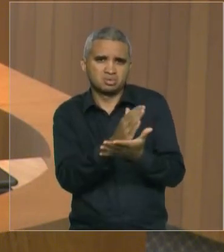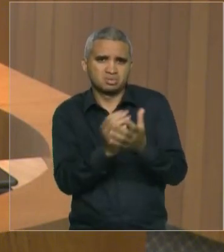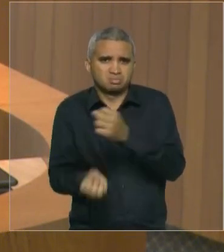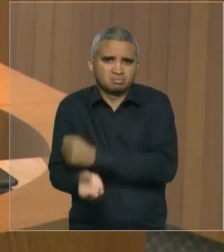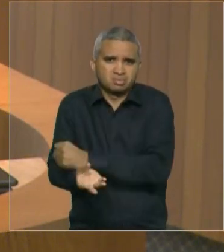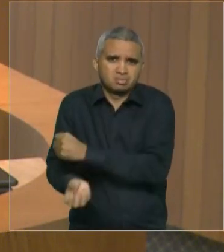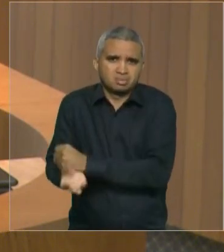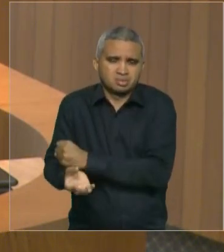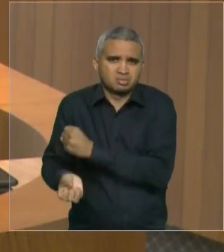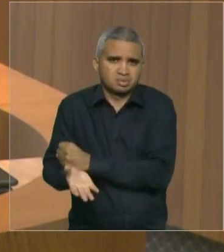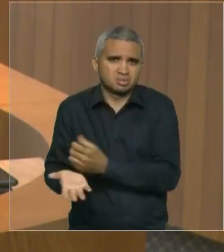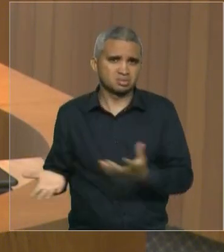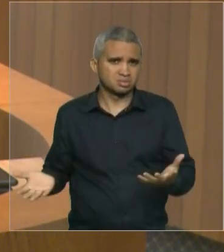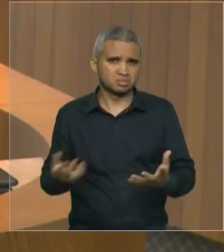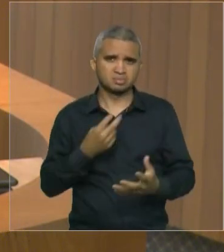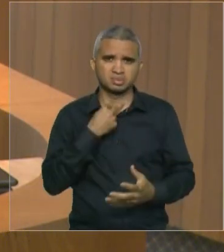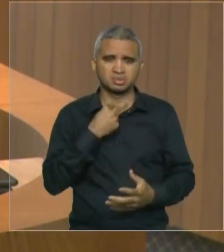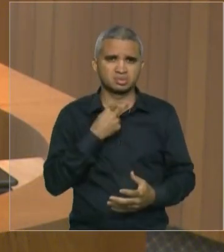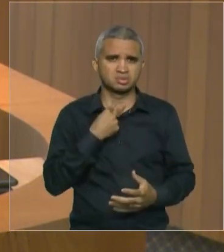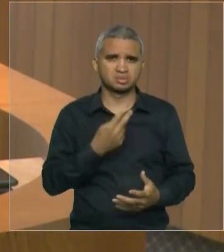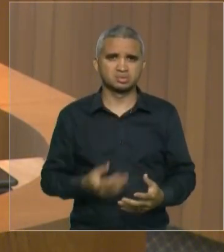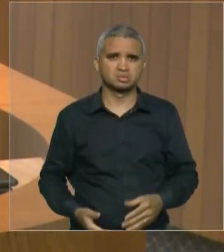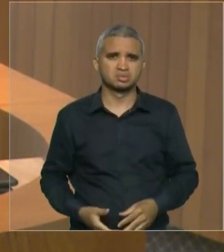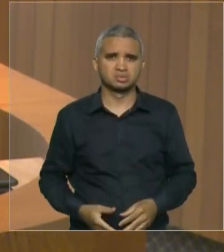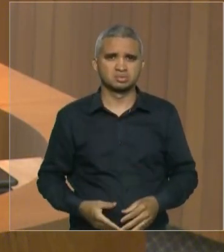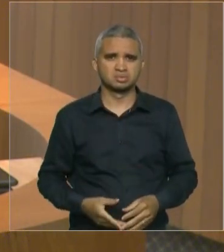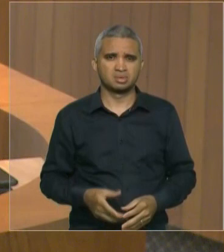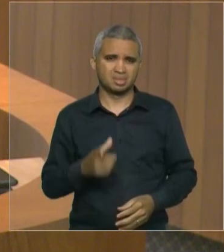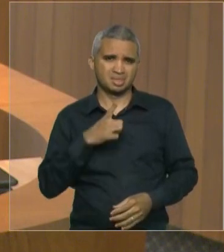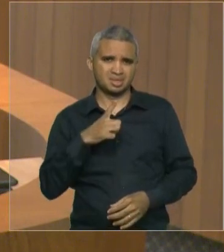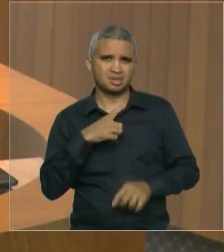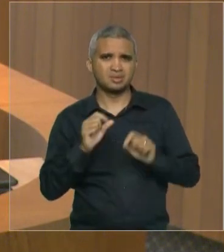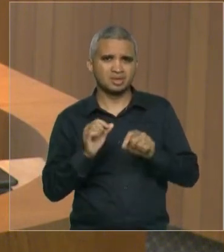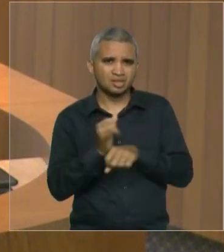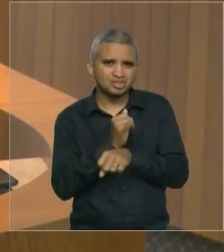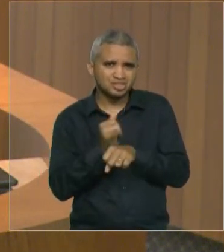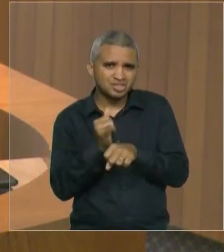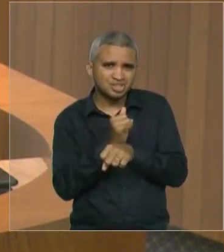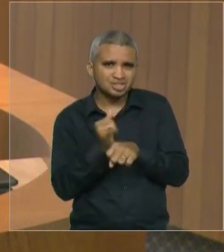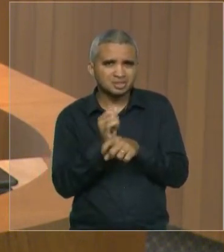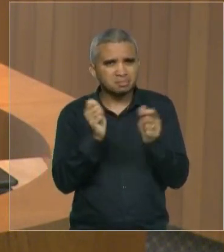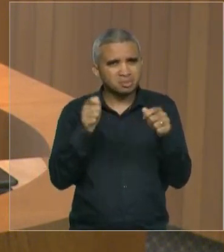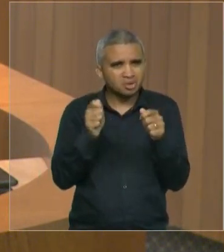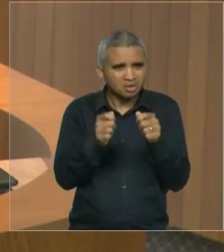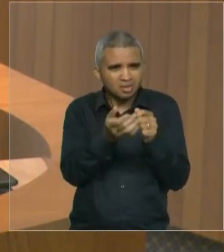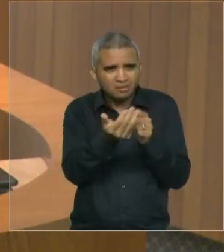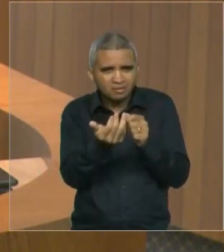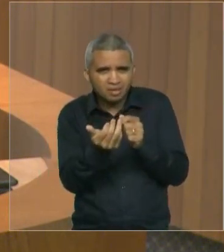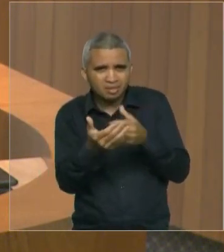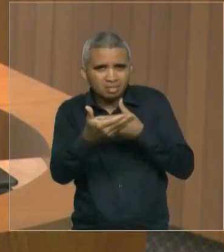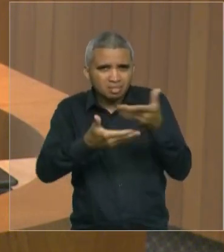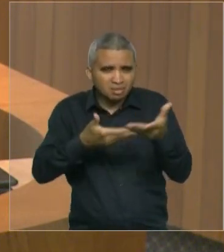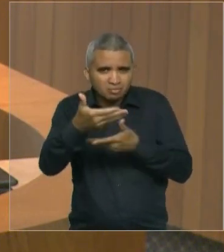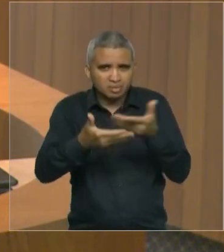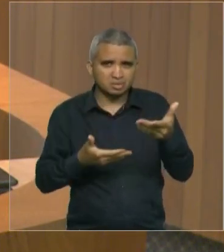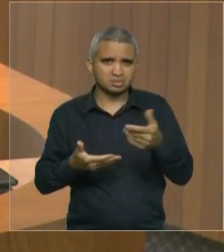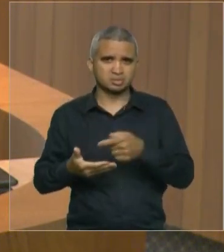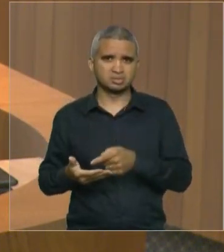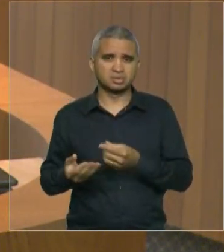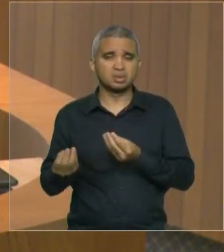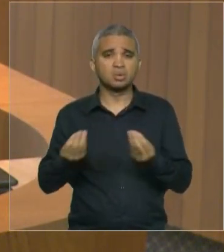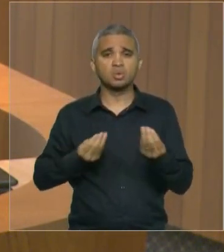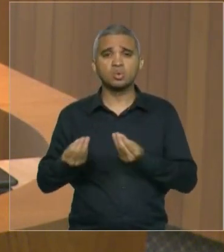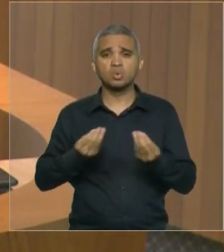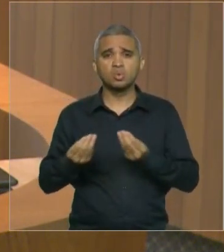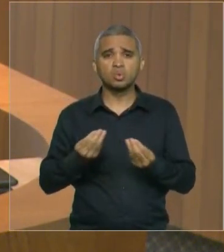frentes o tempo todo, de jeitinho brasileiro? Como é que a gente consegue reerguer a esperança de uma